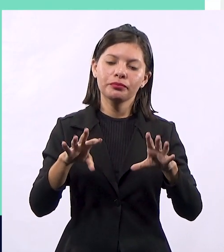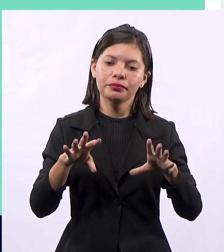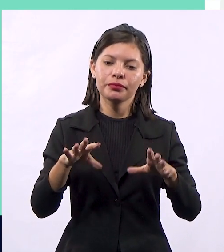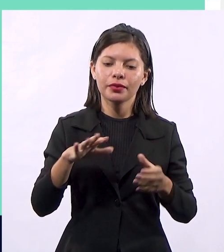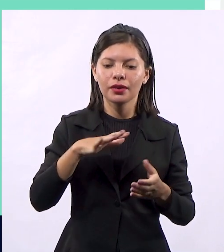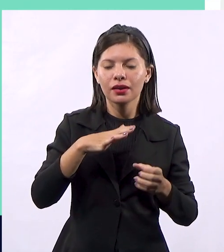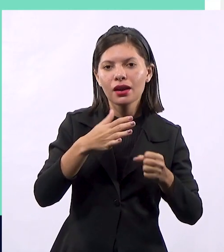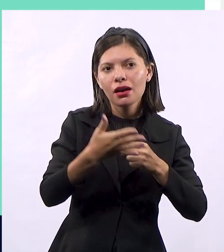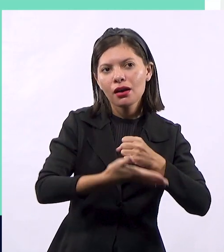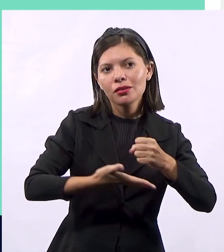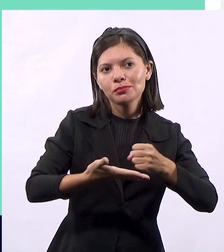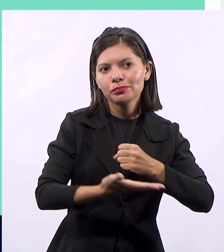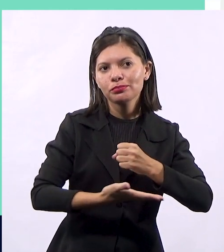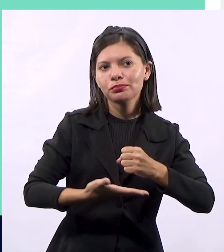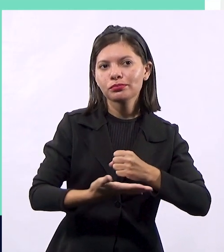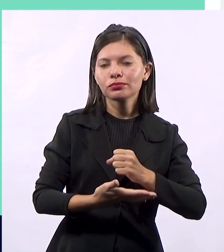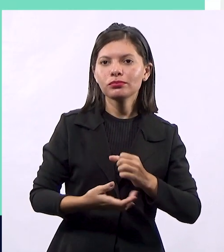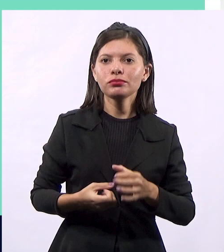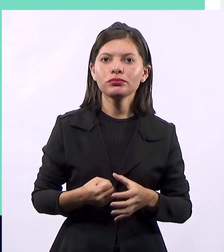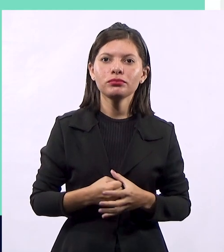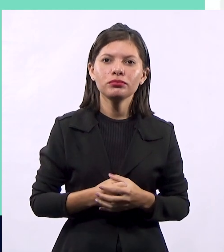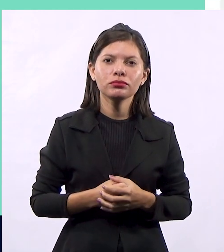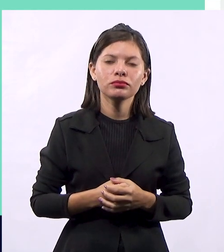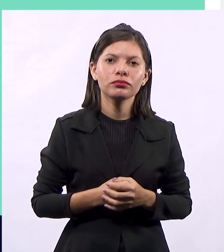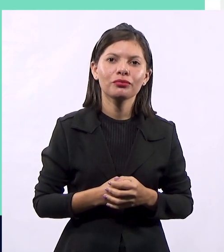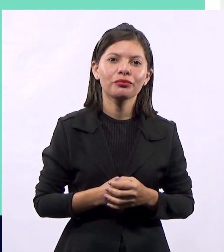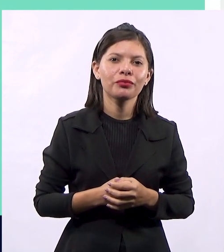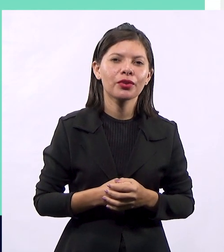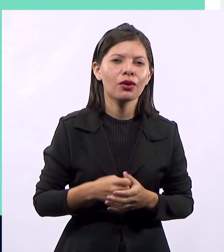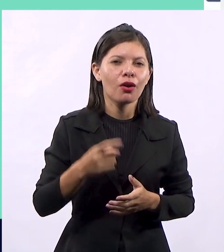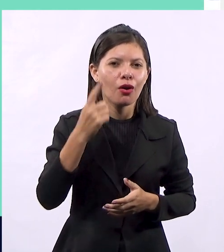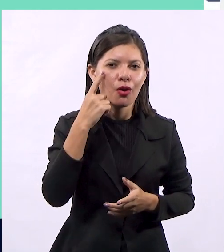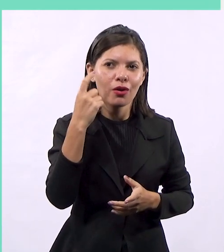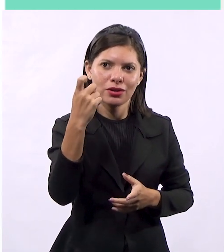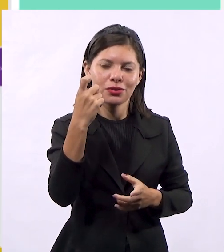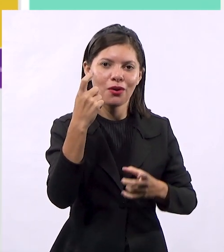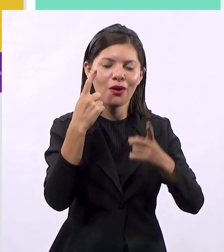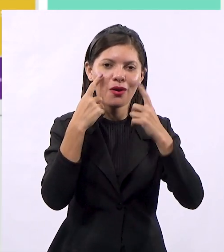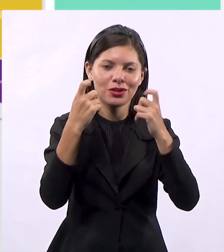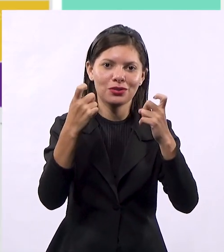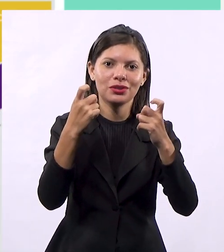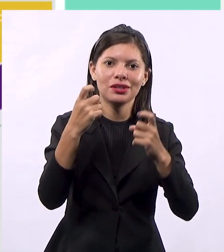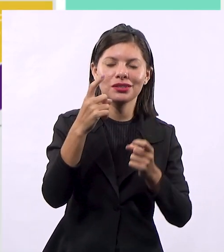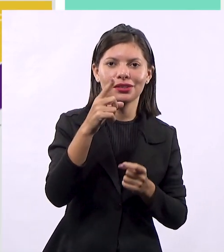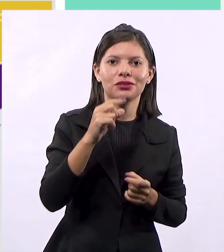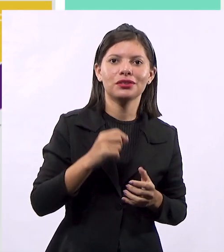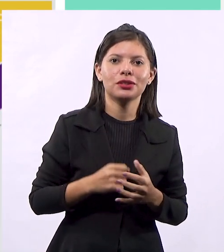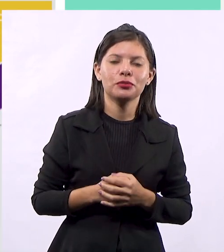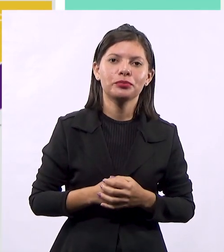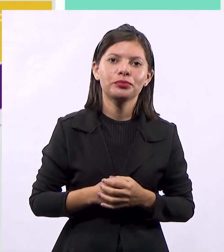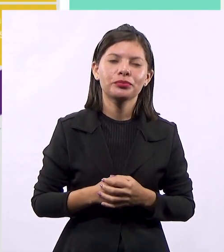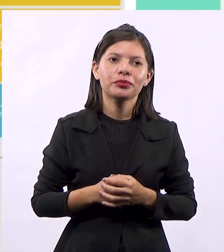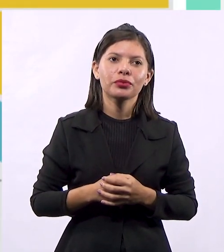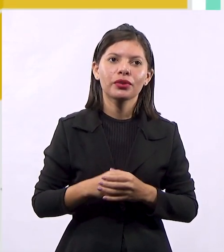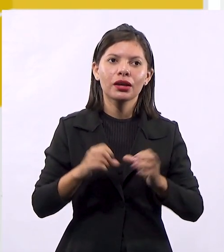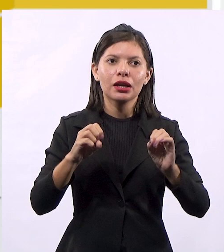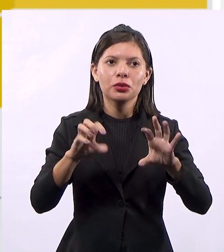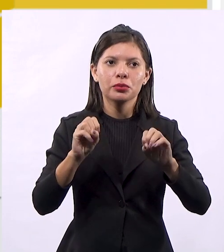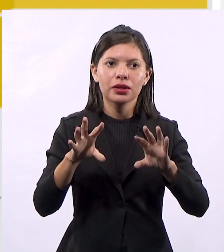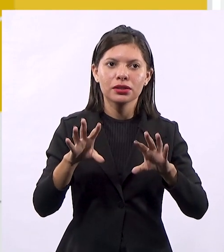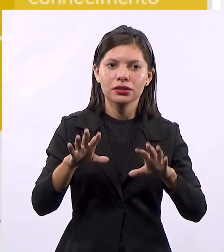educação básica, que é a educação infantil, onde são, olha só que interessante, o que está dito aqui